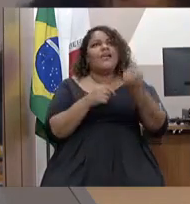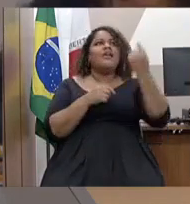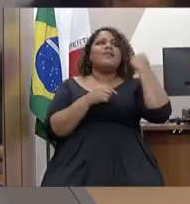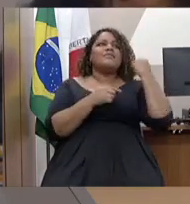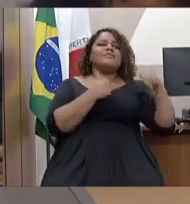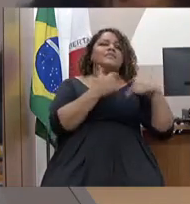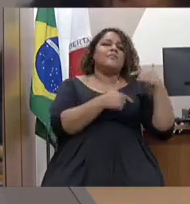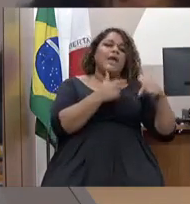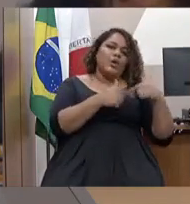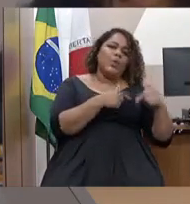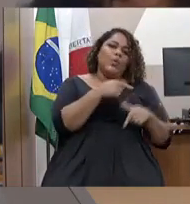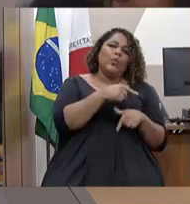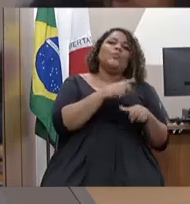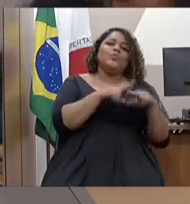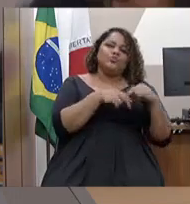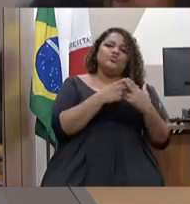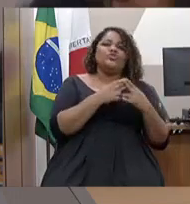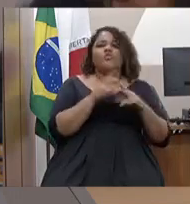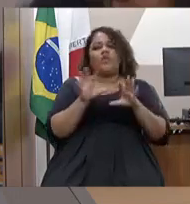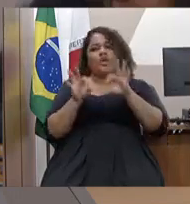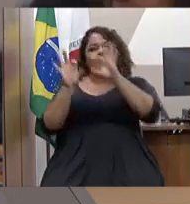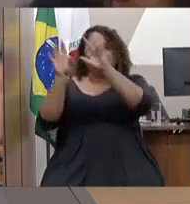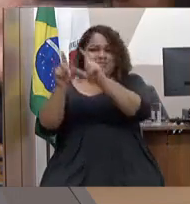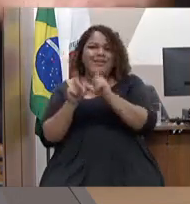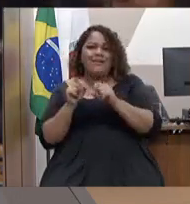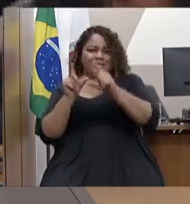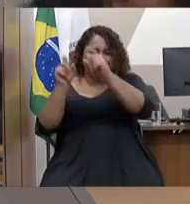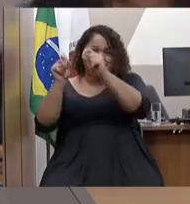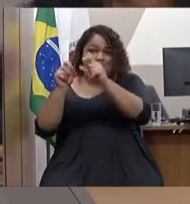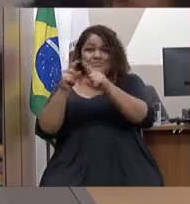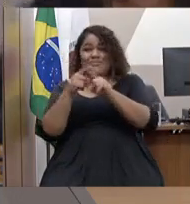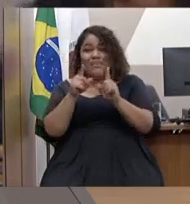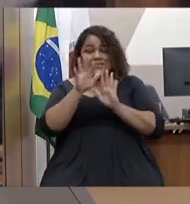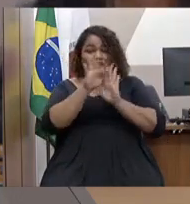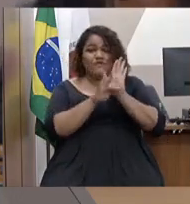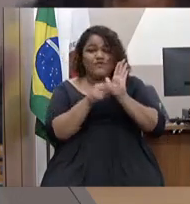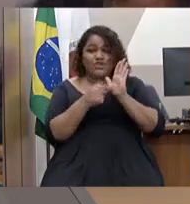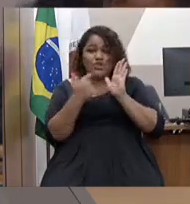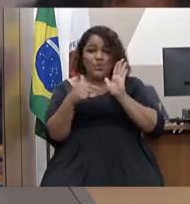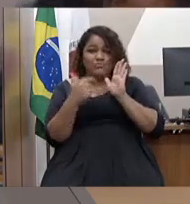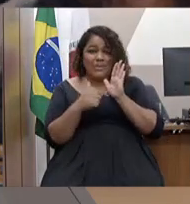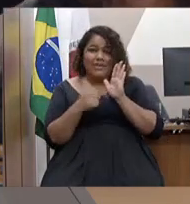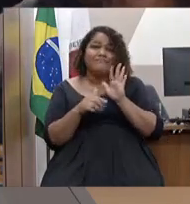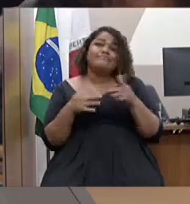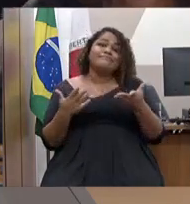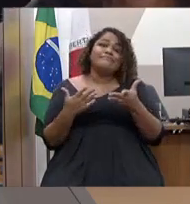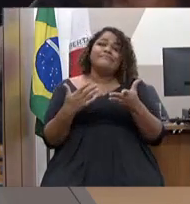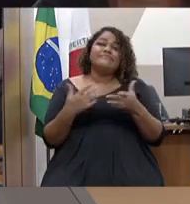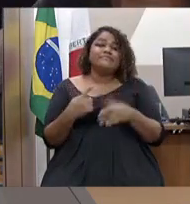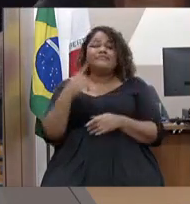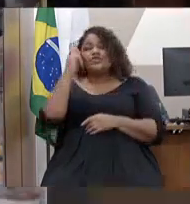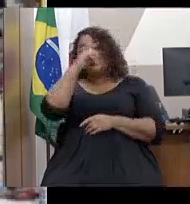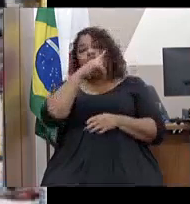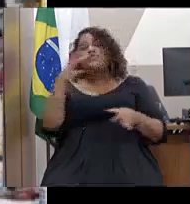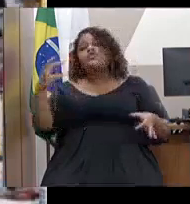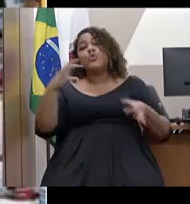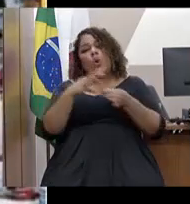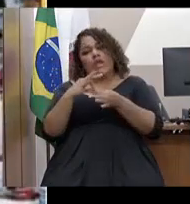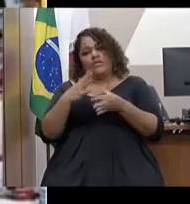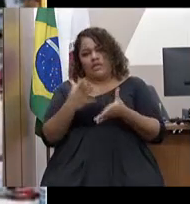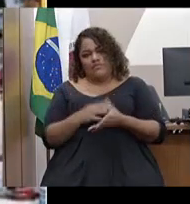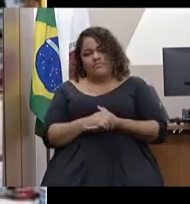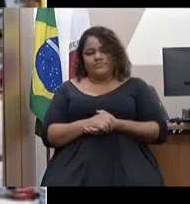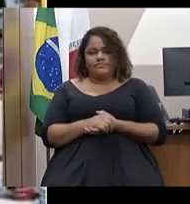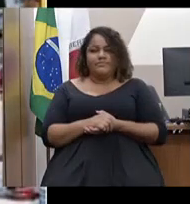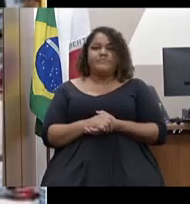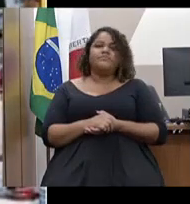a doença causada pelo trabalho Então você entra no armazém de uma almoxarifado de uma empresa Você tem